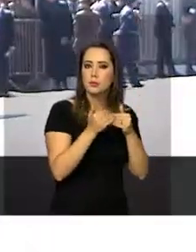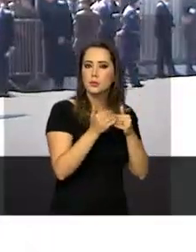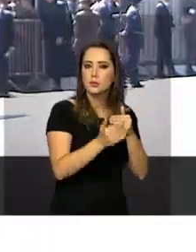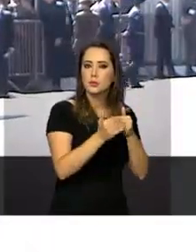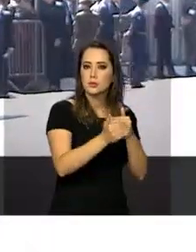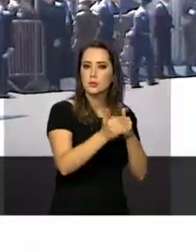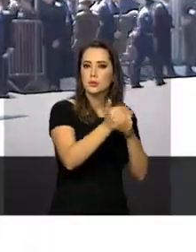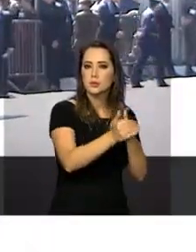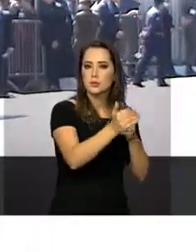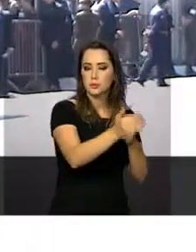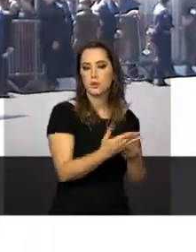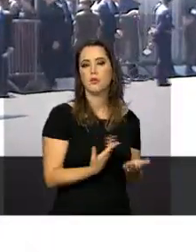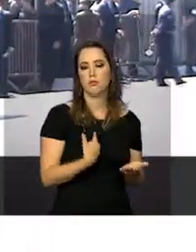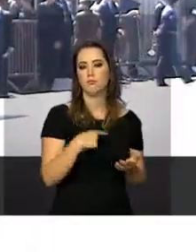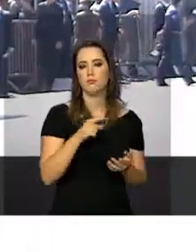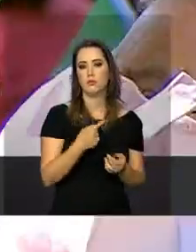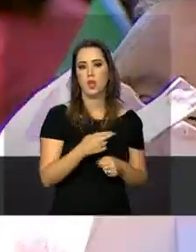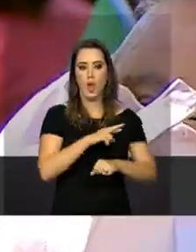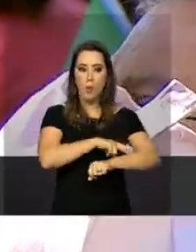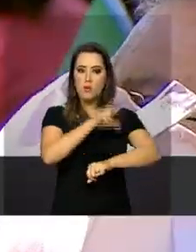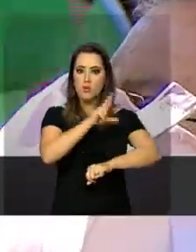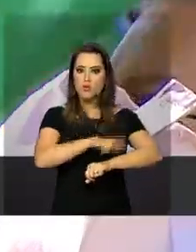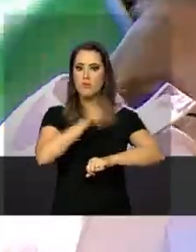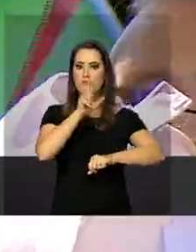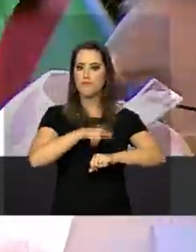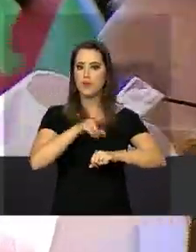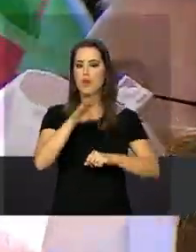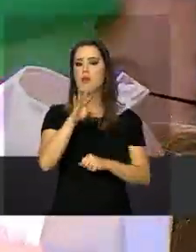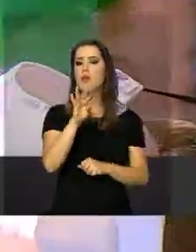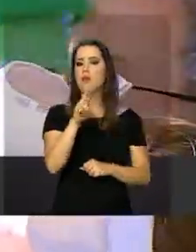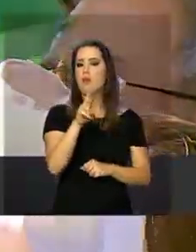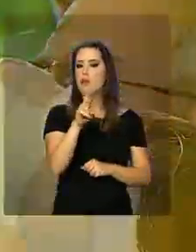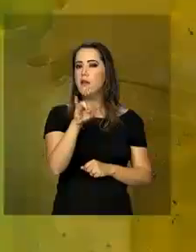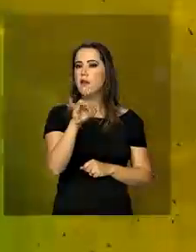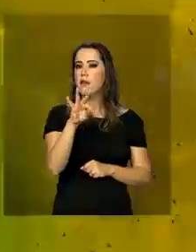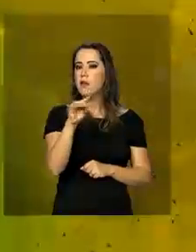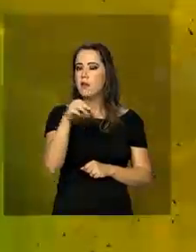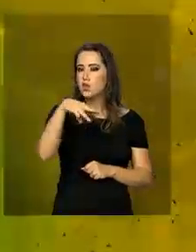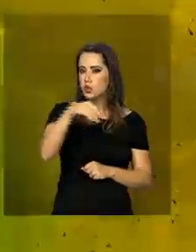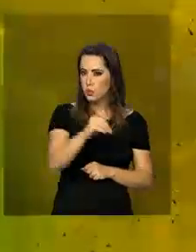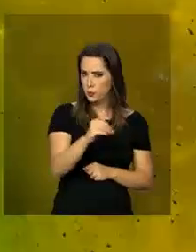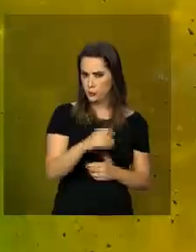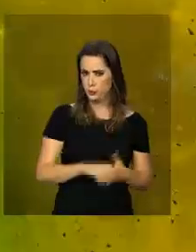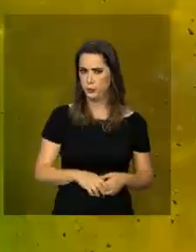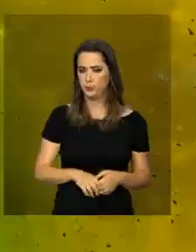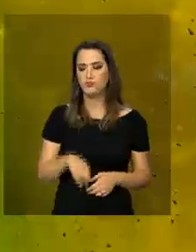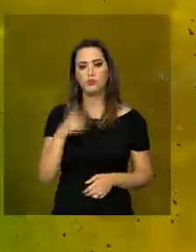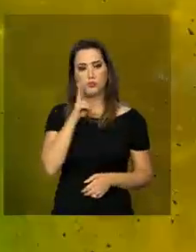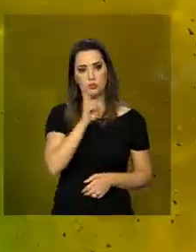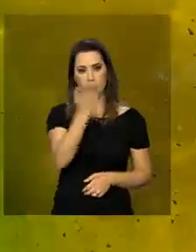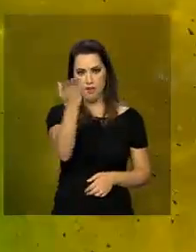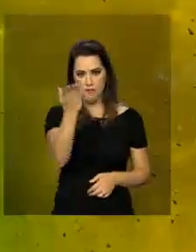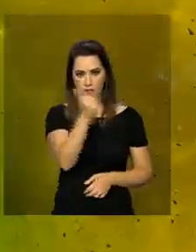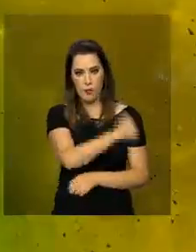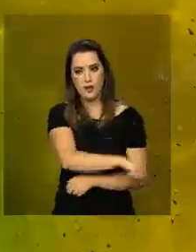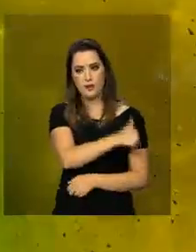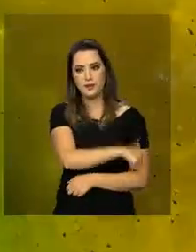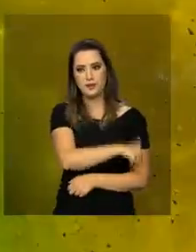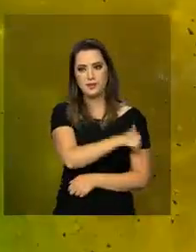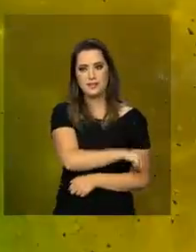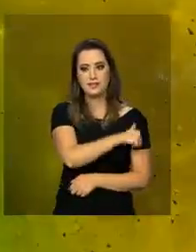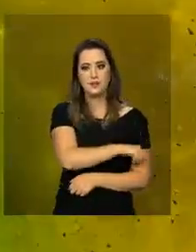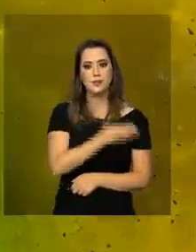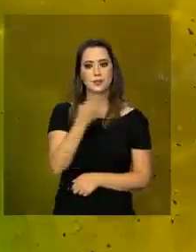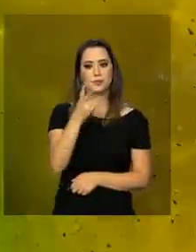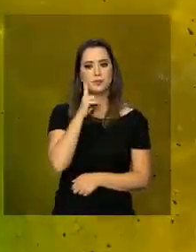cadência, marca o desfile, né? Tá certo. Eu acho que agora vamos ter imagens aí do Rio de Janeiro. Olha lá. Olha lá, o